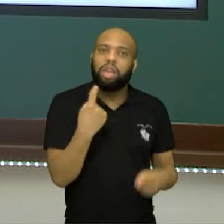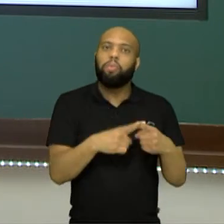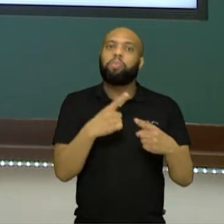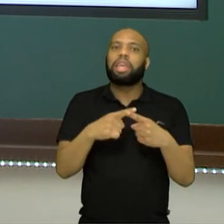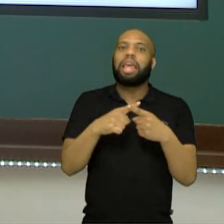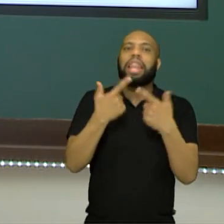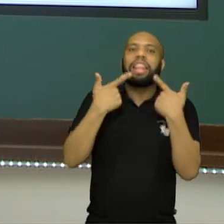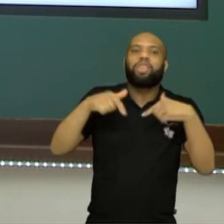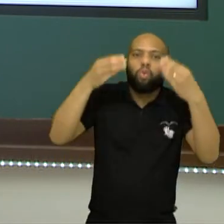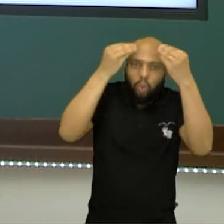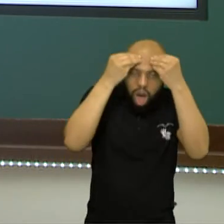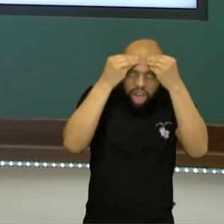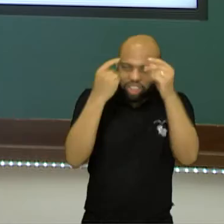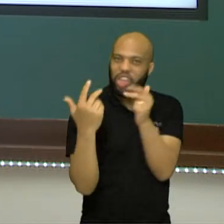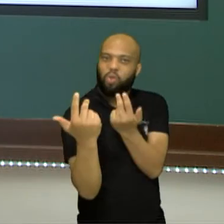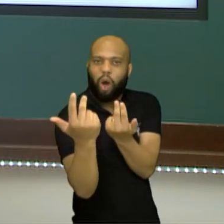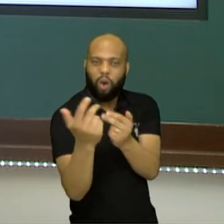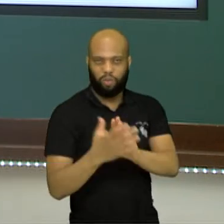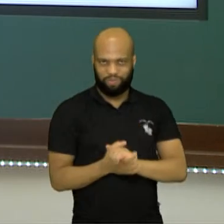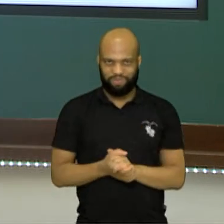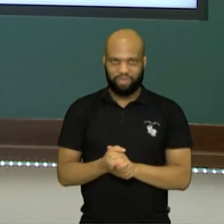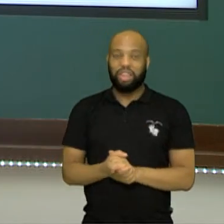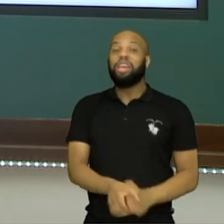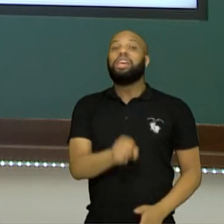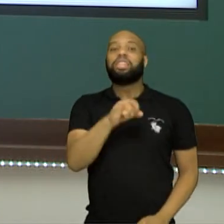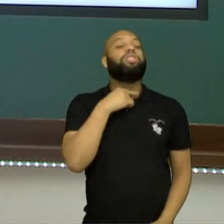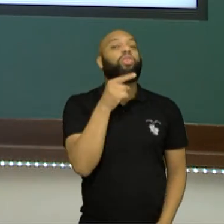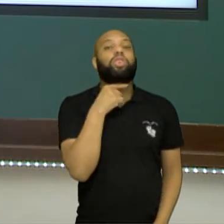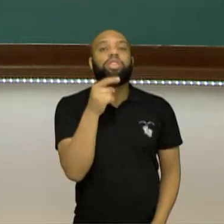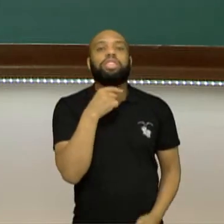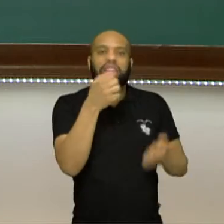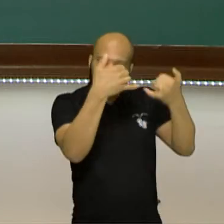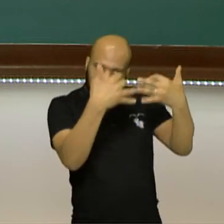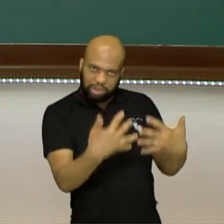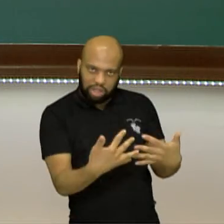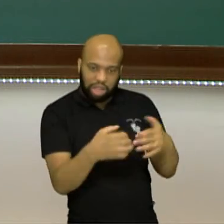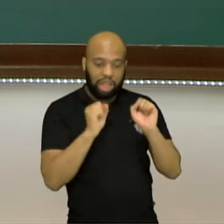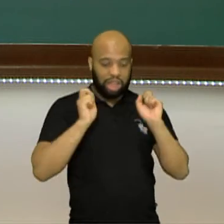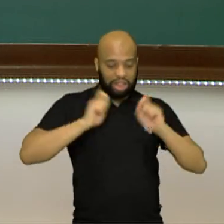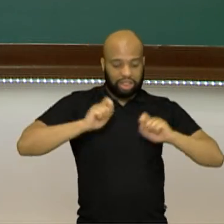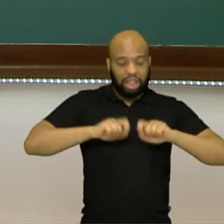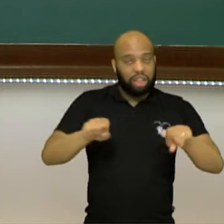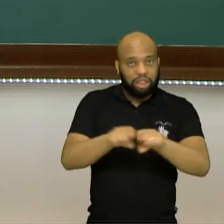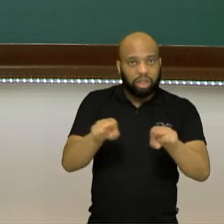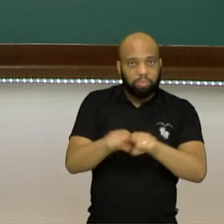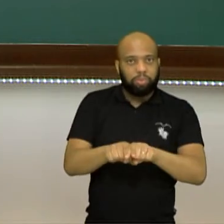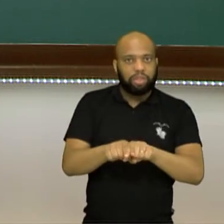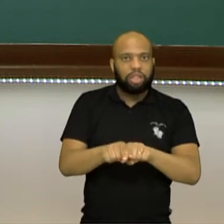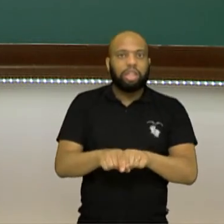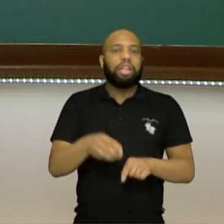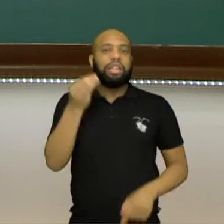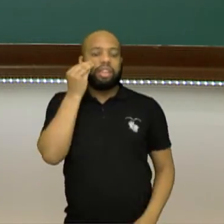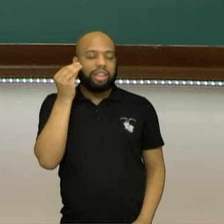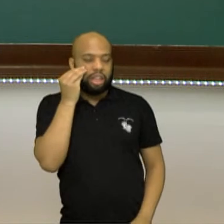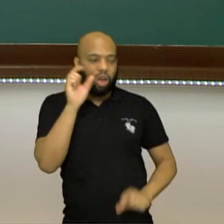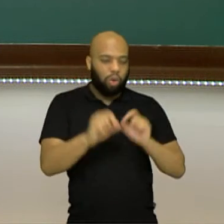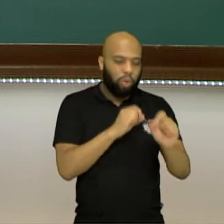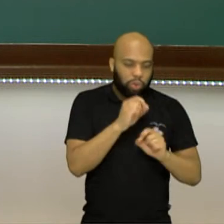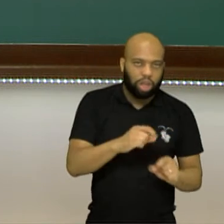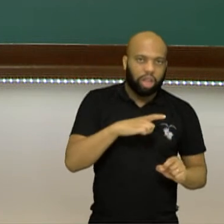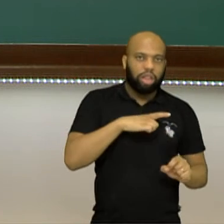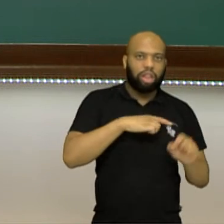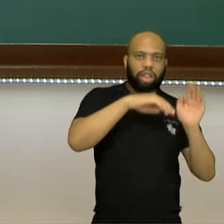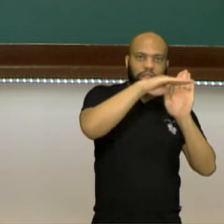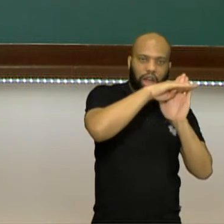proximidade. Caso não consiga ensinar alguém, você pode tentar a autoexplicação. Então, ir pontos por pontos